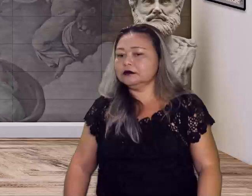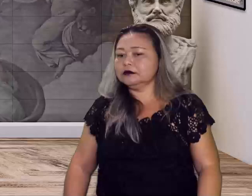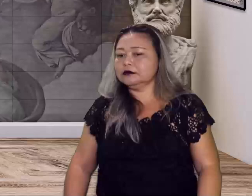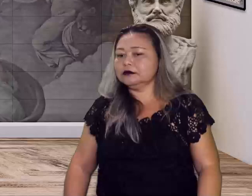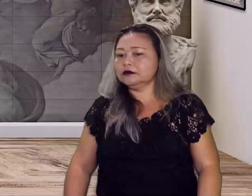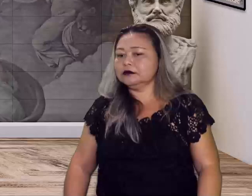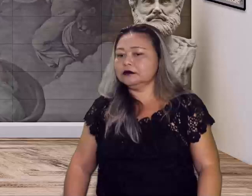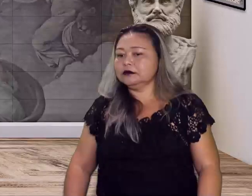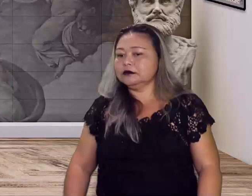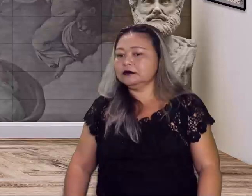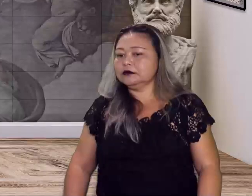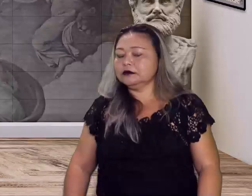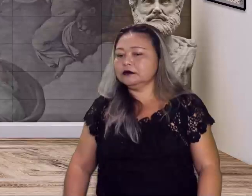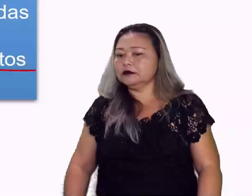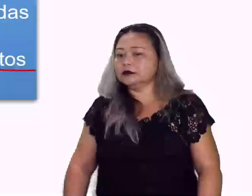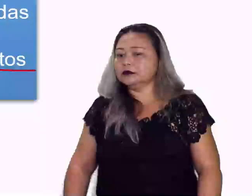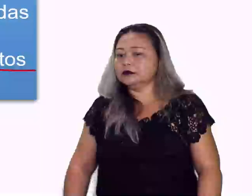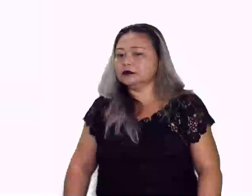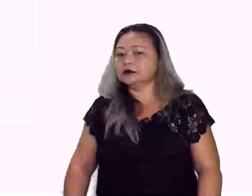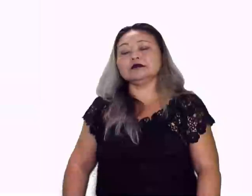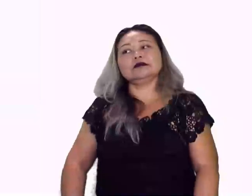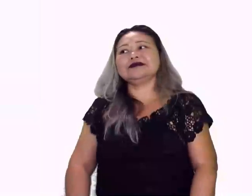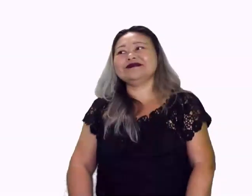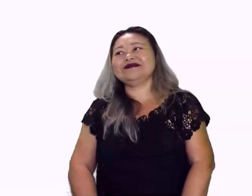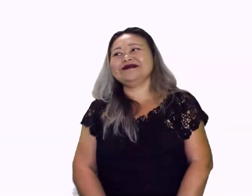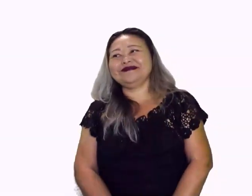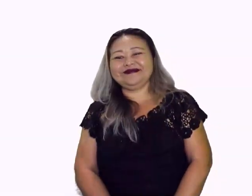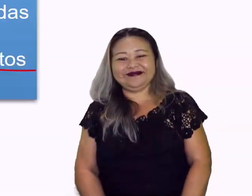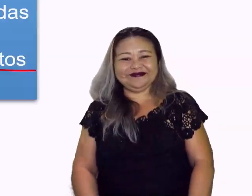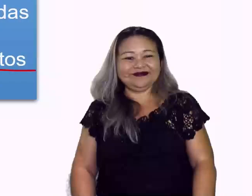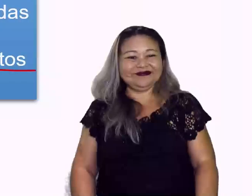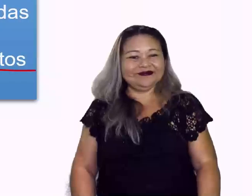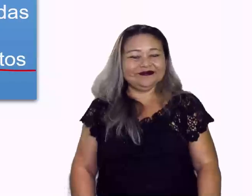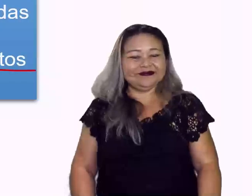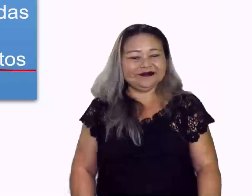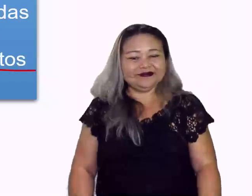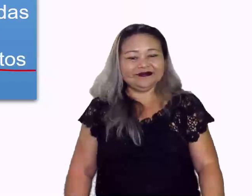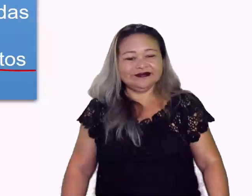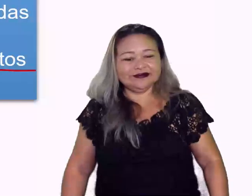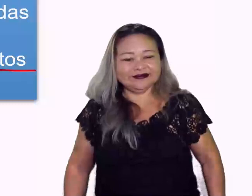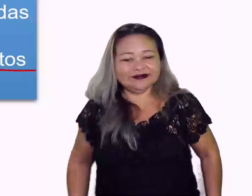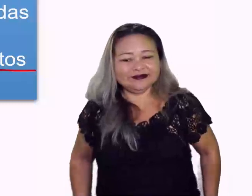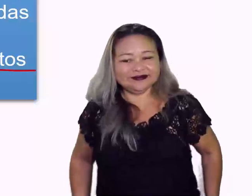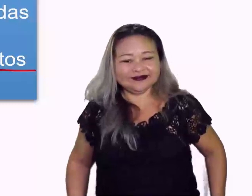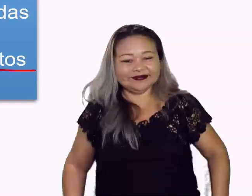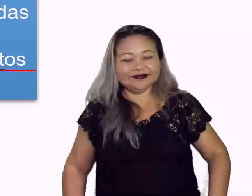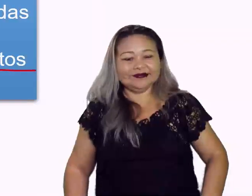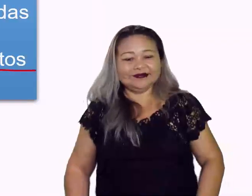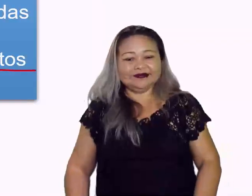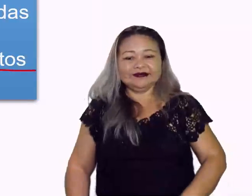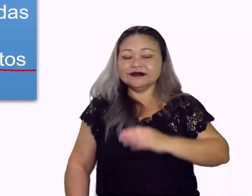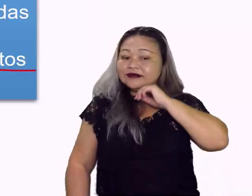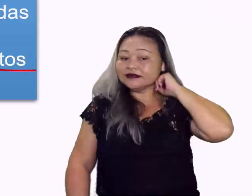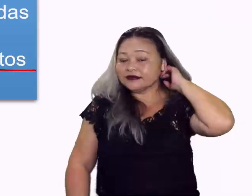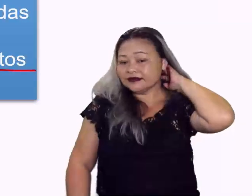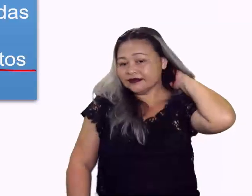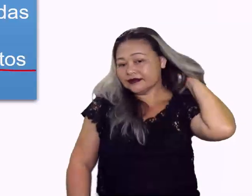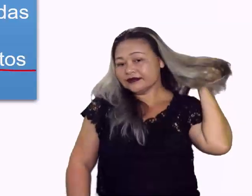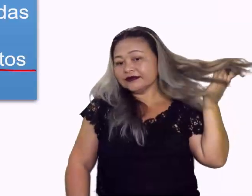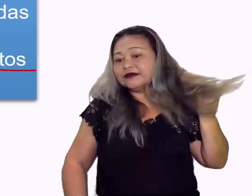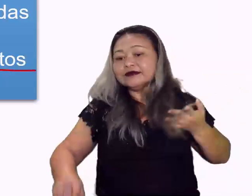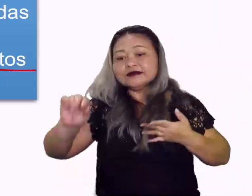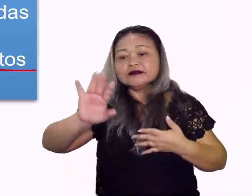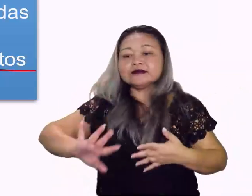caracterizada aí nesse sentido, tá? Vamos lá. Ó, voltando aqui. Ela é através